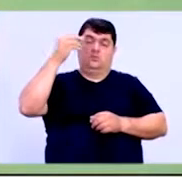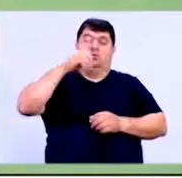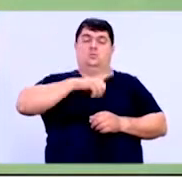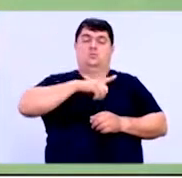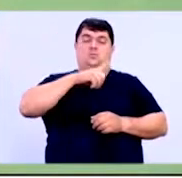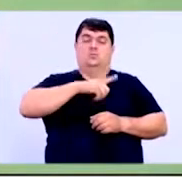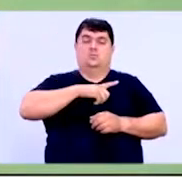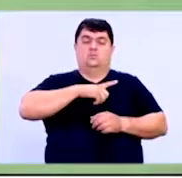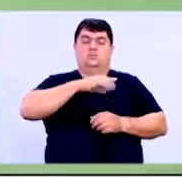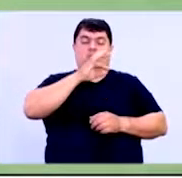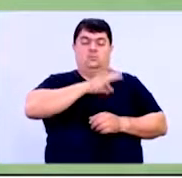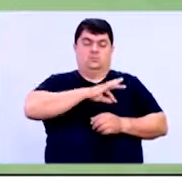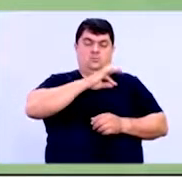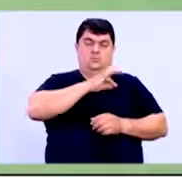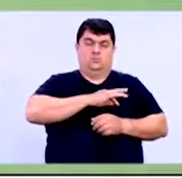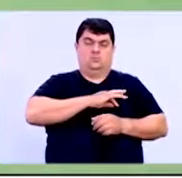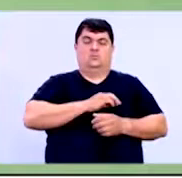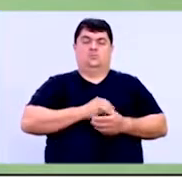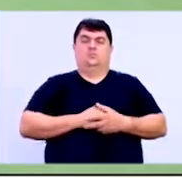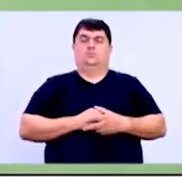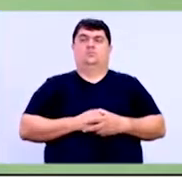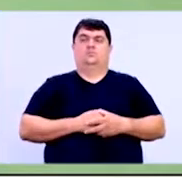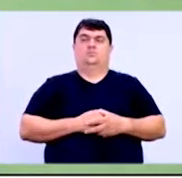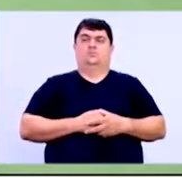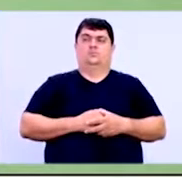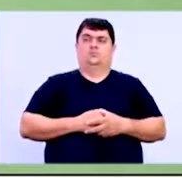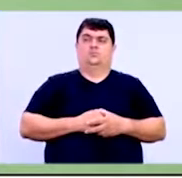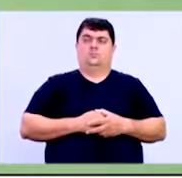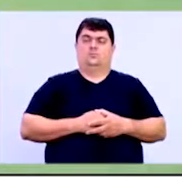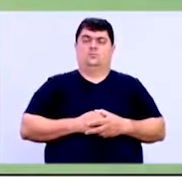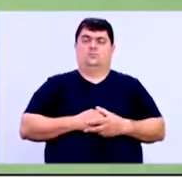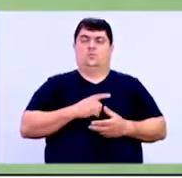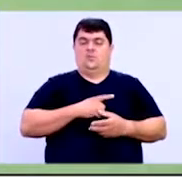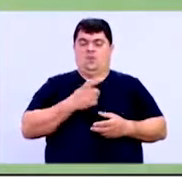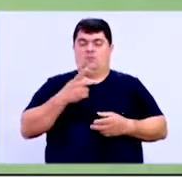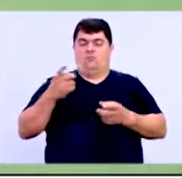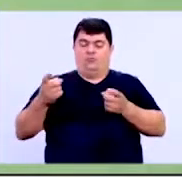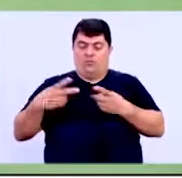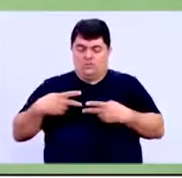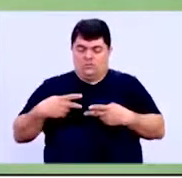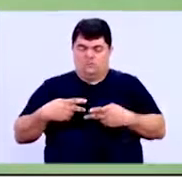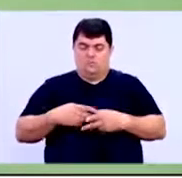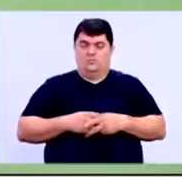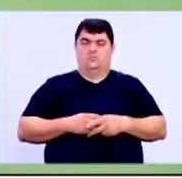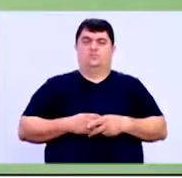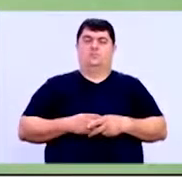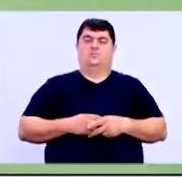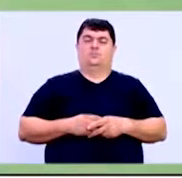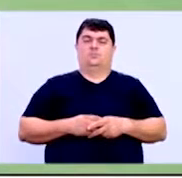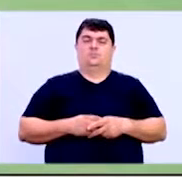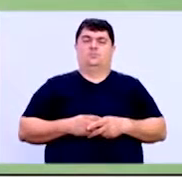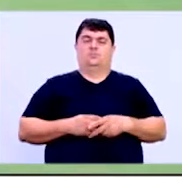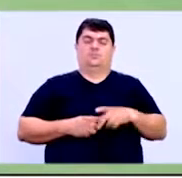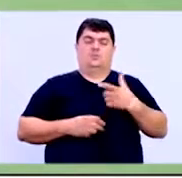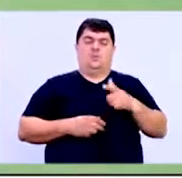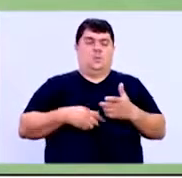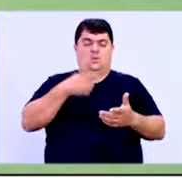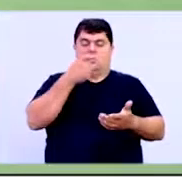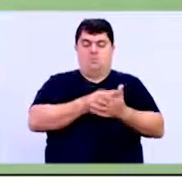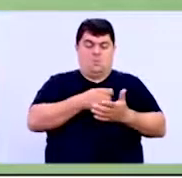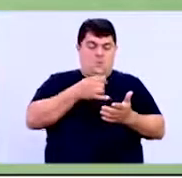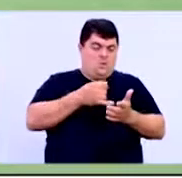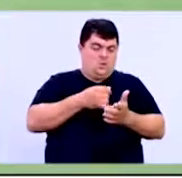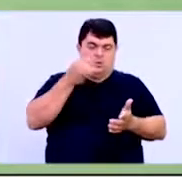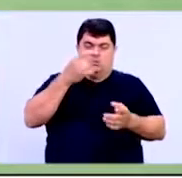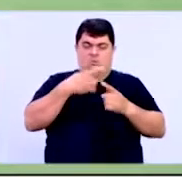temos salários de novo, temos fornecedores de novo, não pagamos juros, somos uma